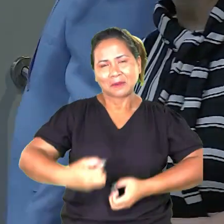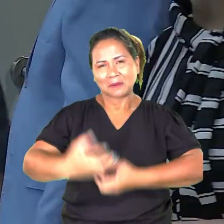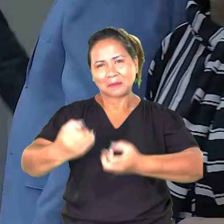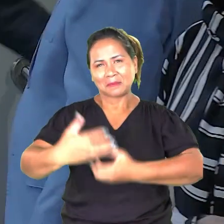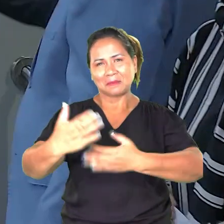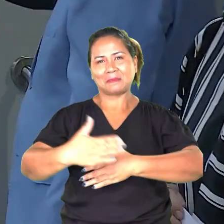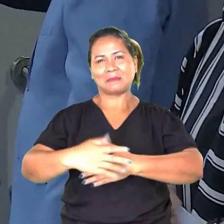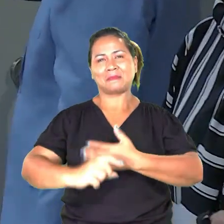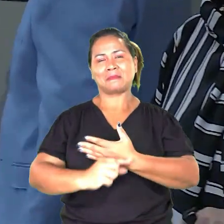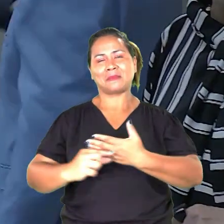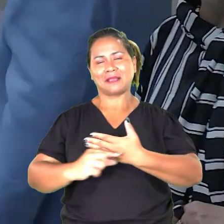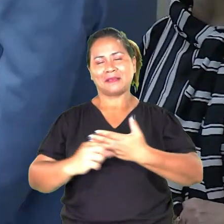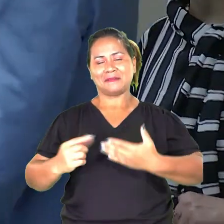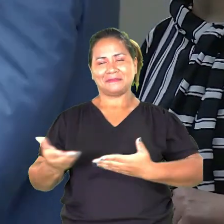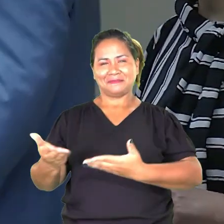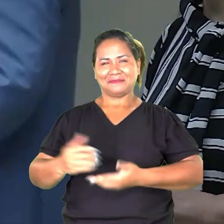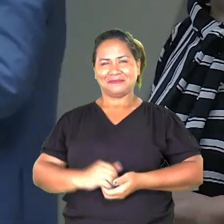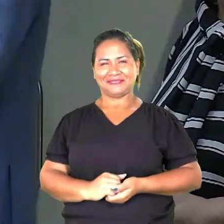manhã comemorativa.